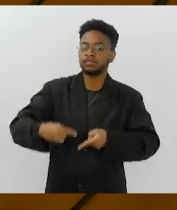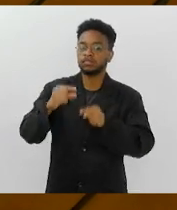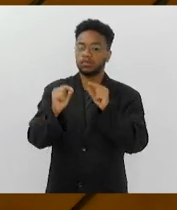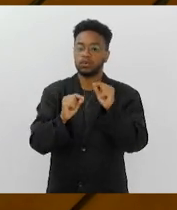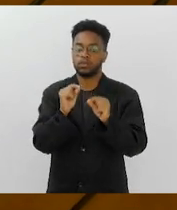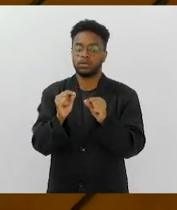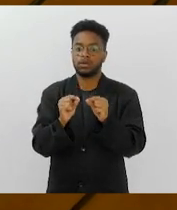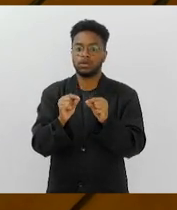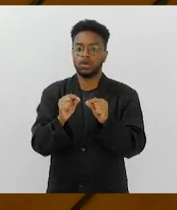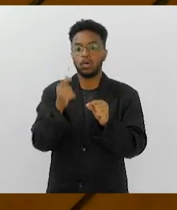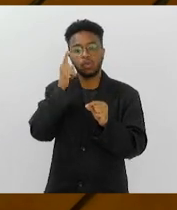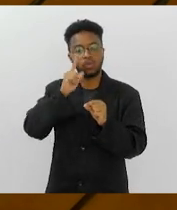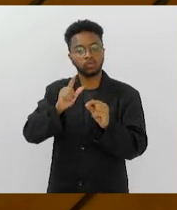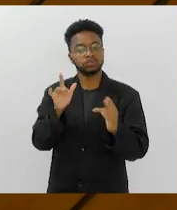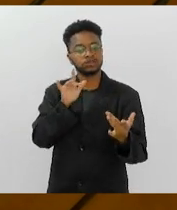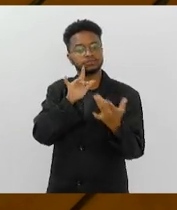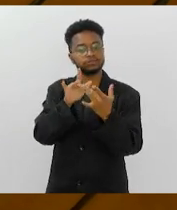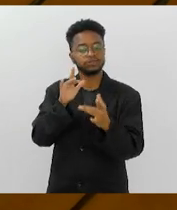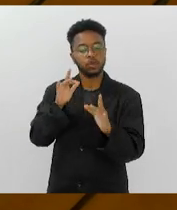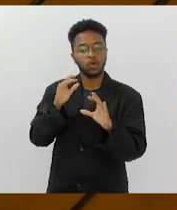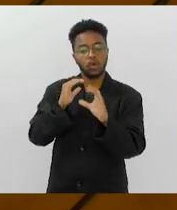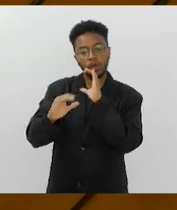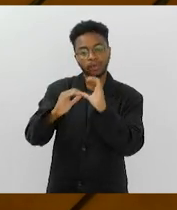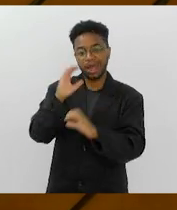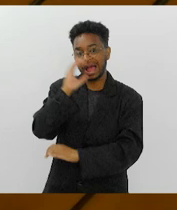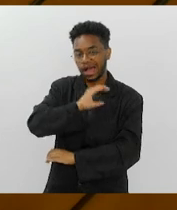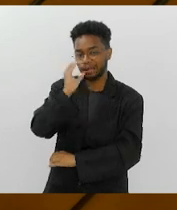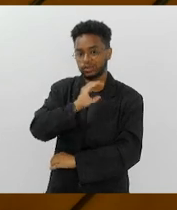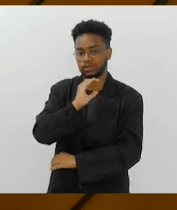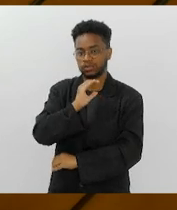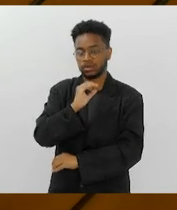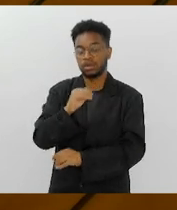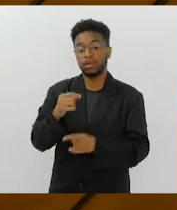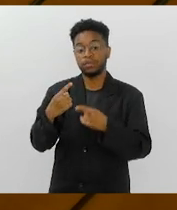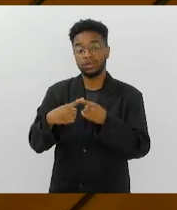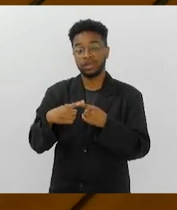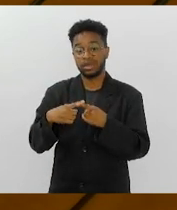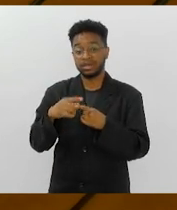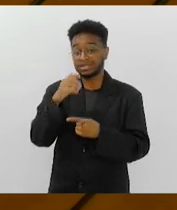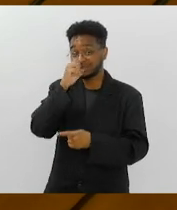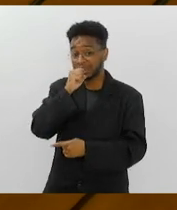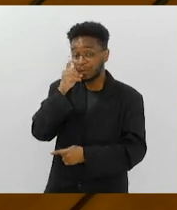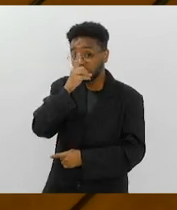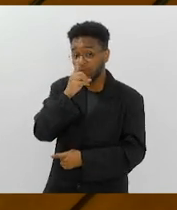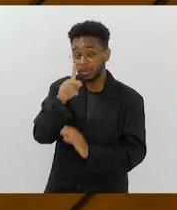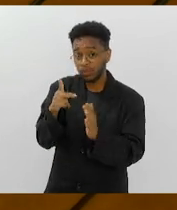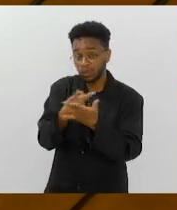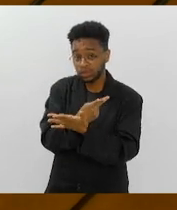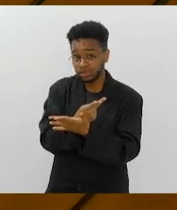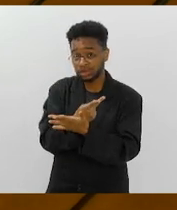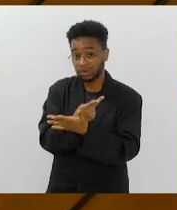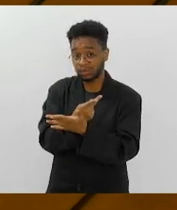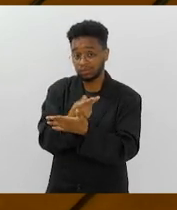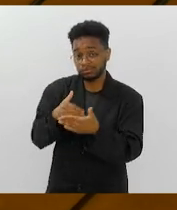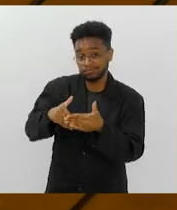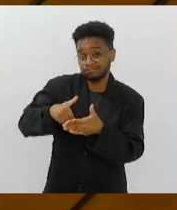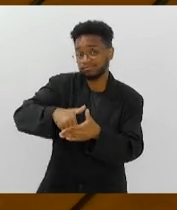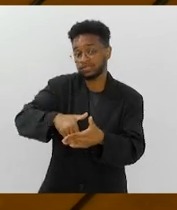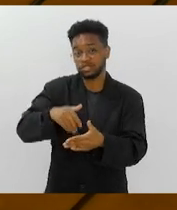essa comunicação mais fluente e mais rápida. Nós falamos de um final de semana em que estava previsto para acontecer na